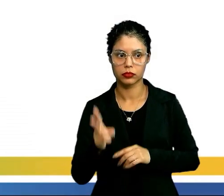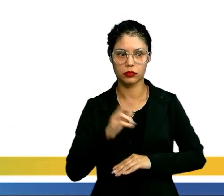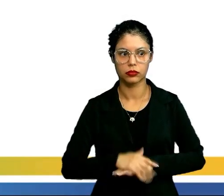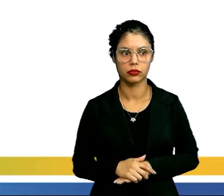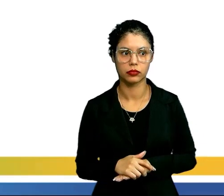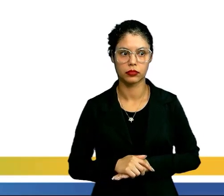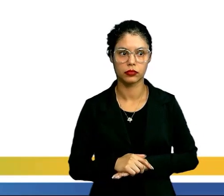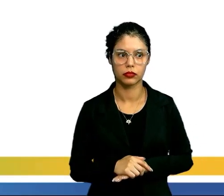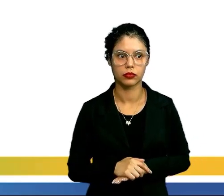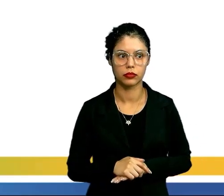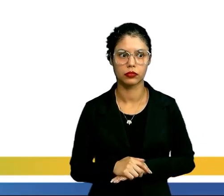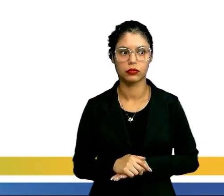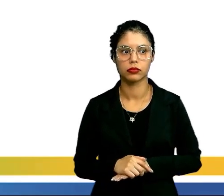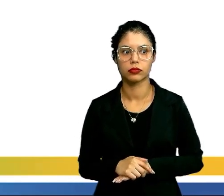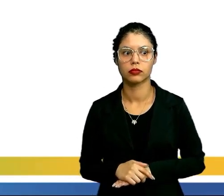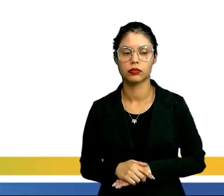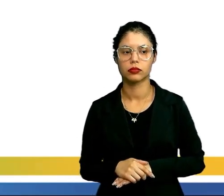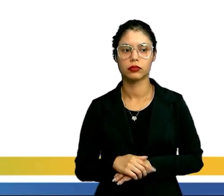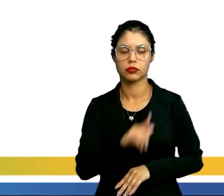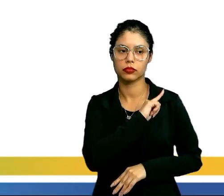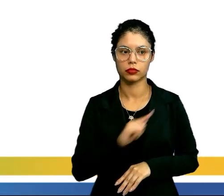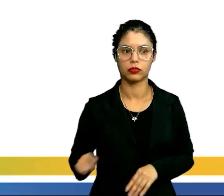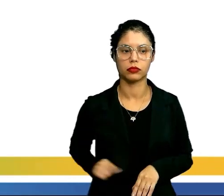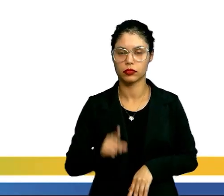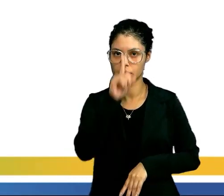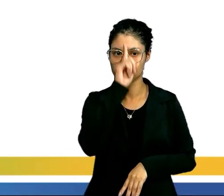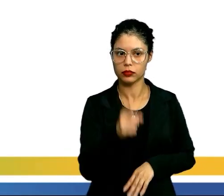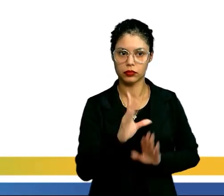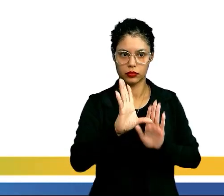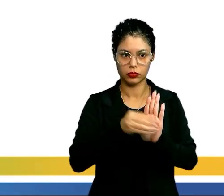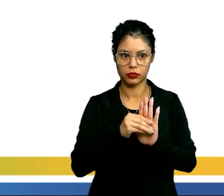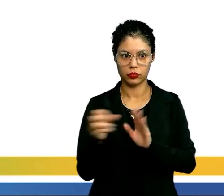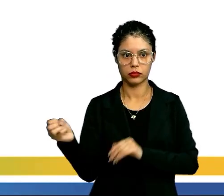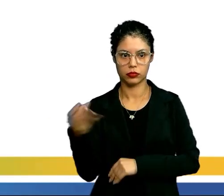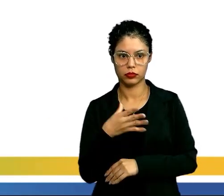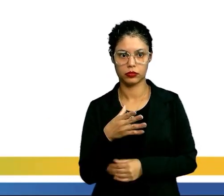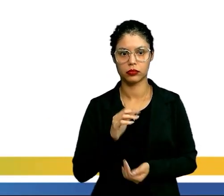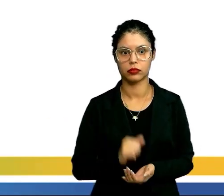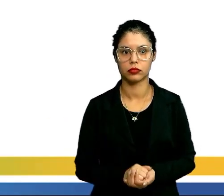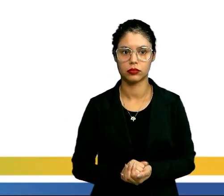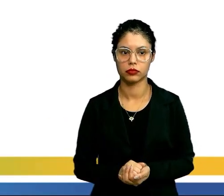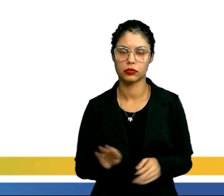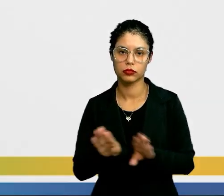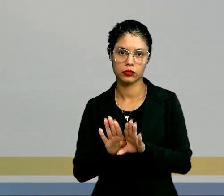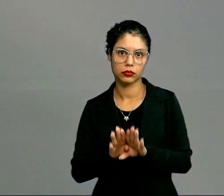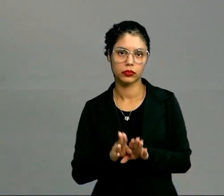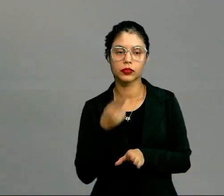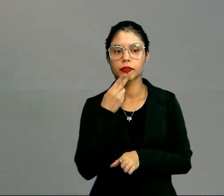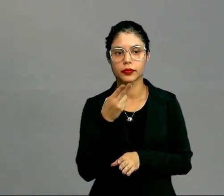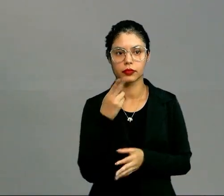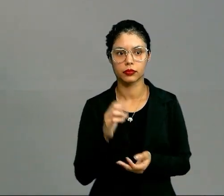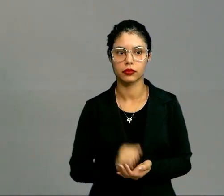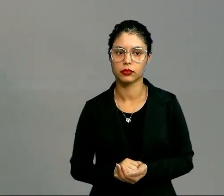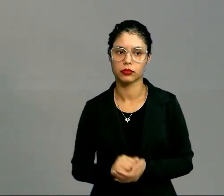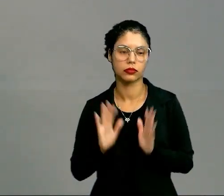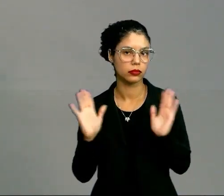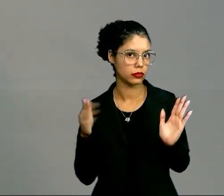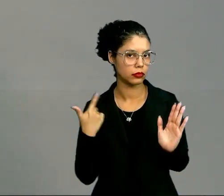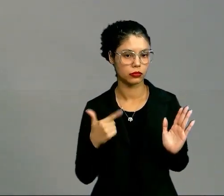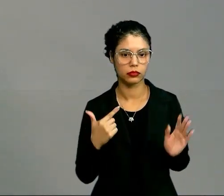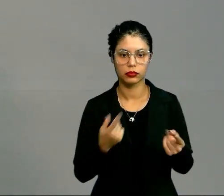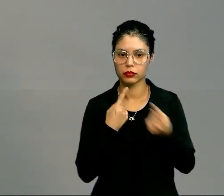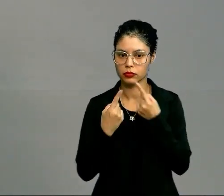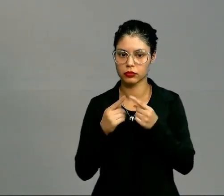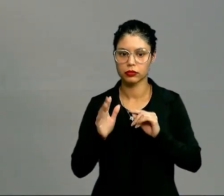cumpre. Na letra B, o governo fica autorizado a fixar um novo preço para o maço dos cigarros. Nós não temos o